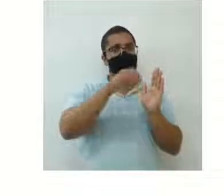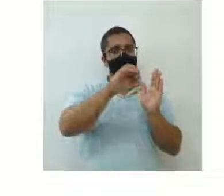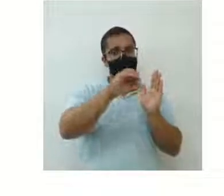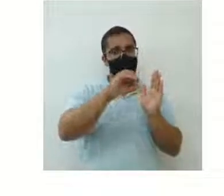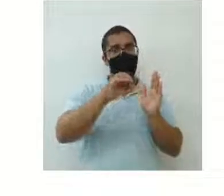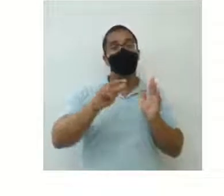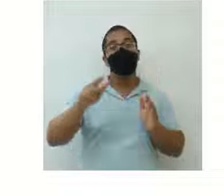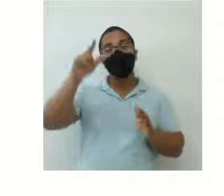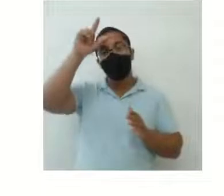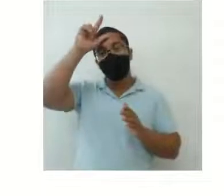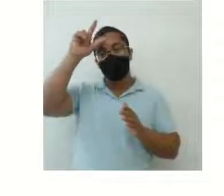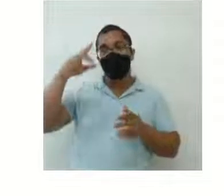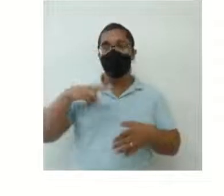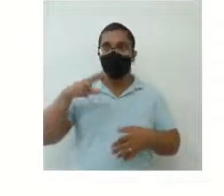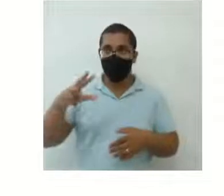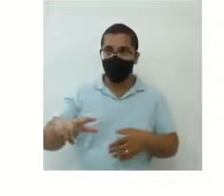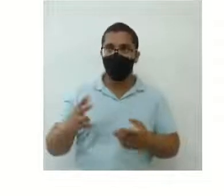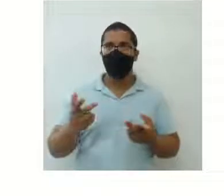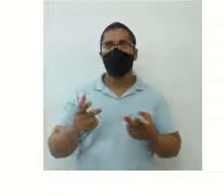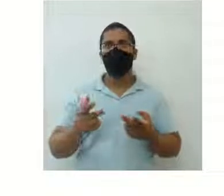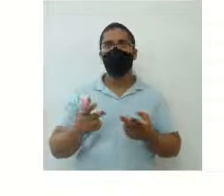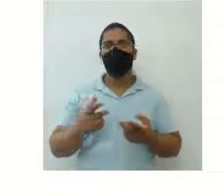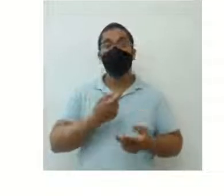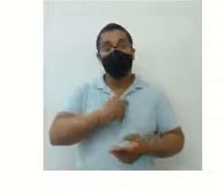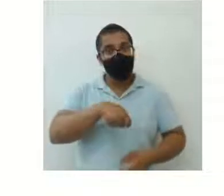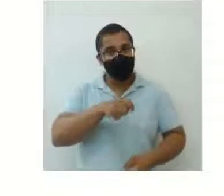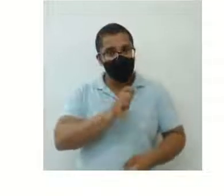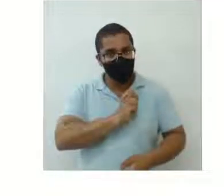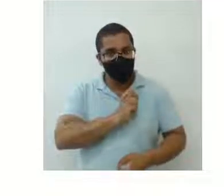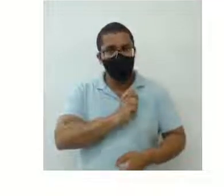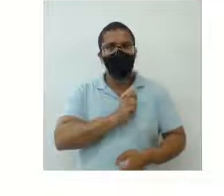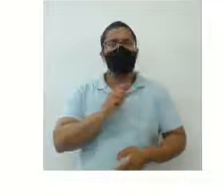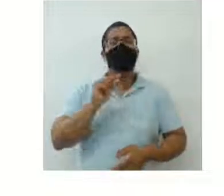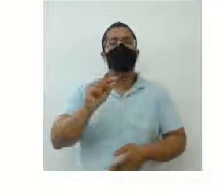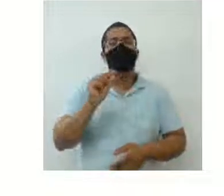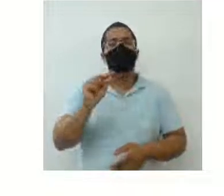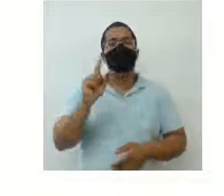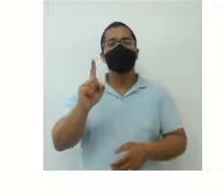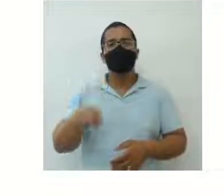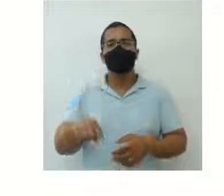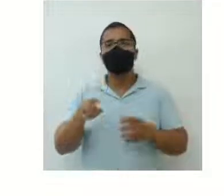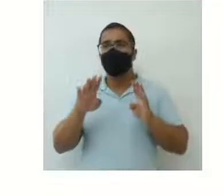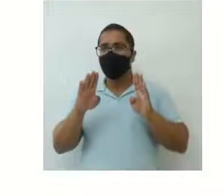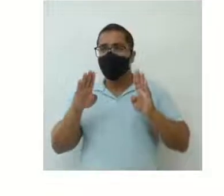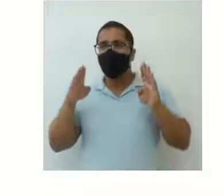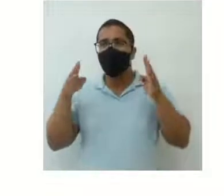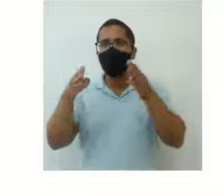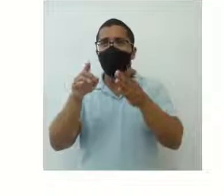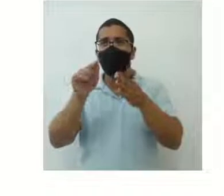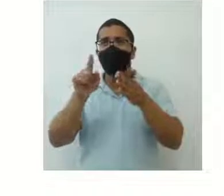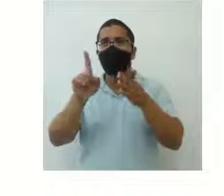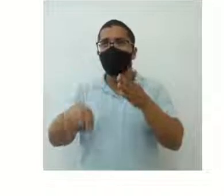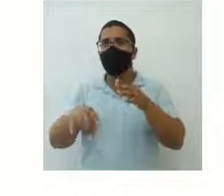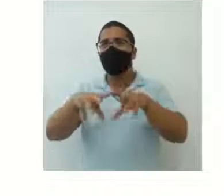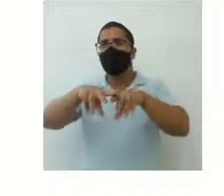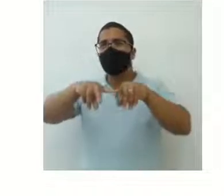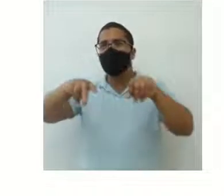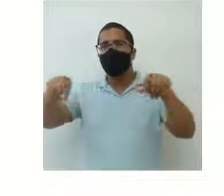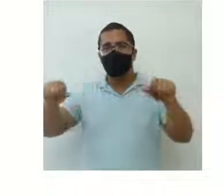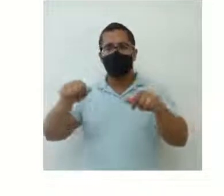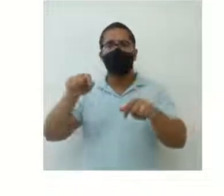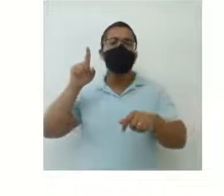né? Espanha, que tiveram como alvo a exploração de terras americanas. Aí vocês vão ter a prioridade dos